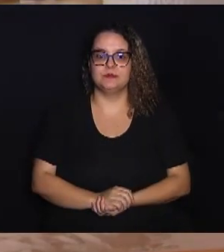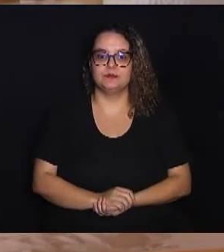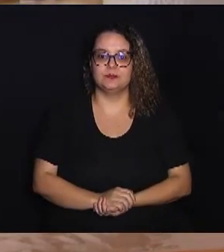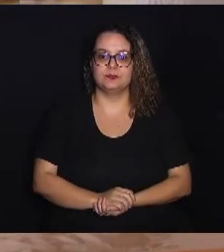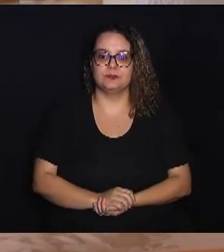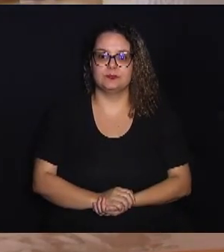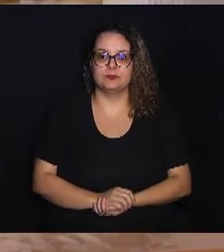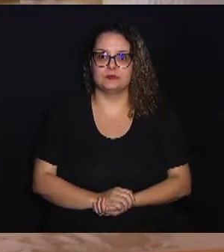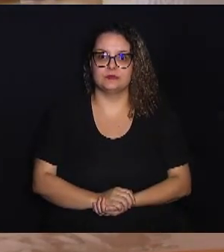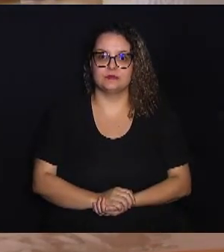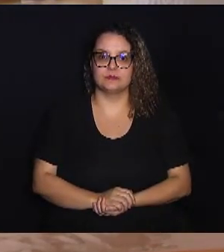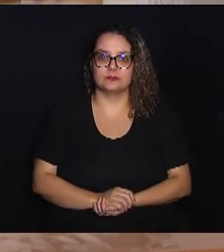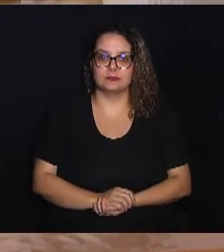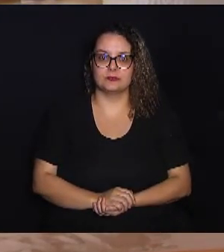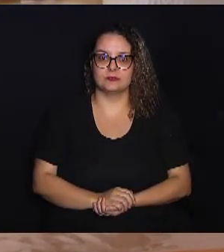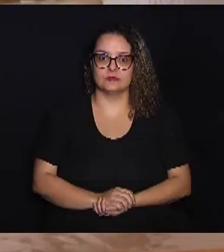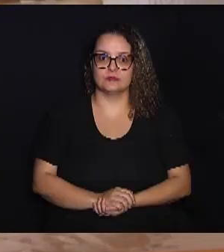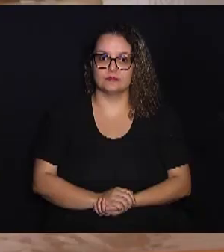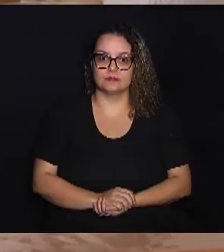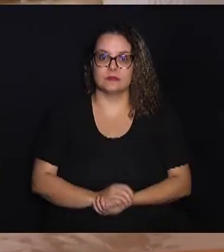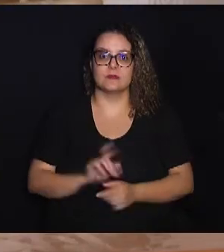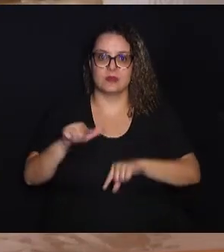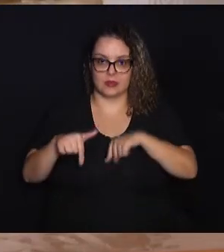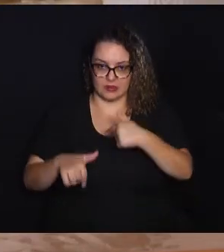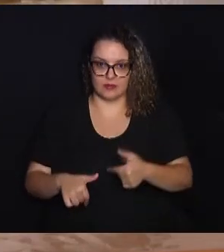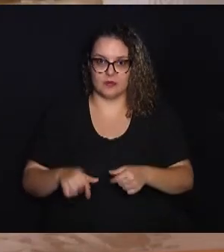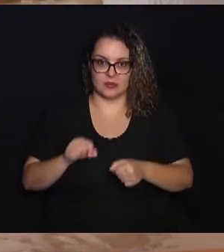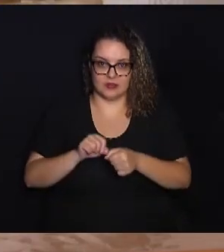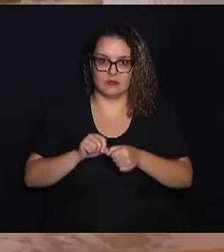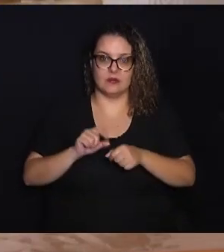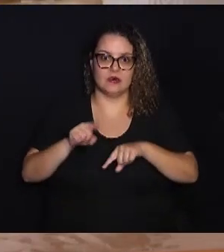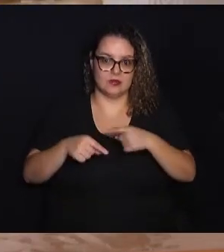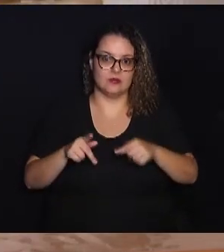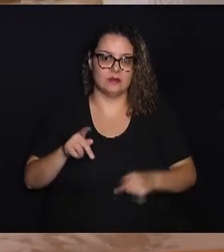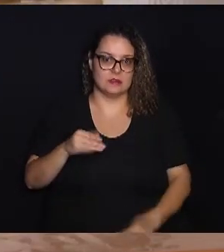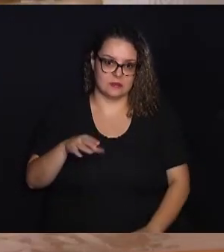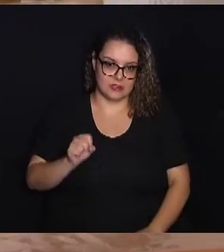Vai fazendo a bolinha, vai juntando. Vai juntando, vai juntando.